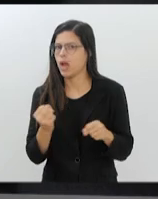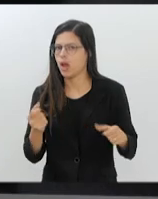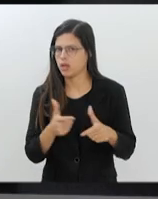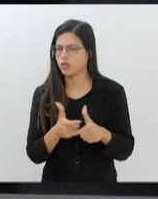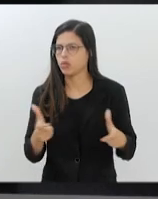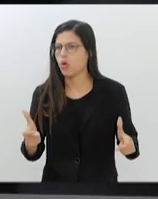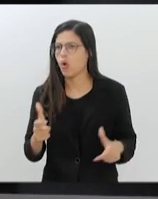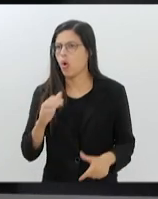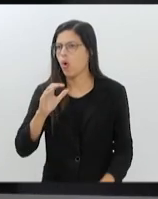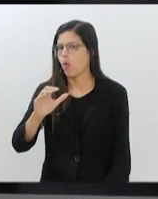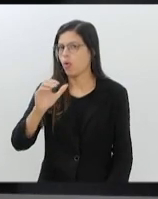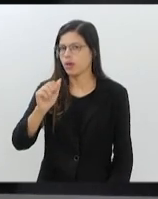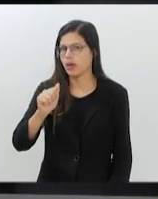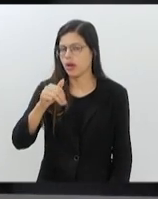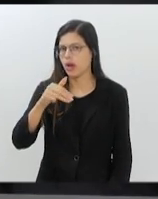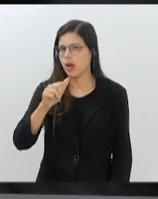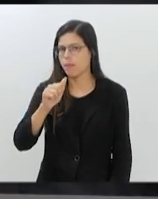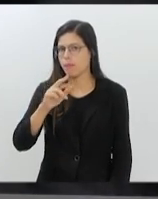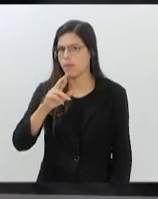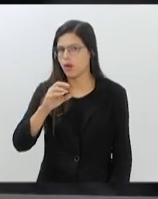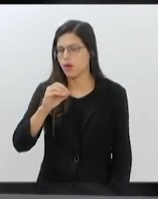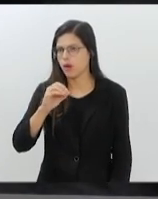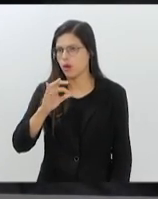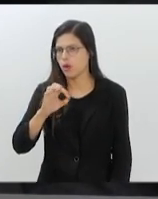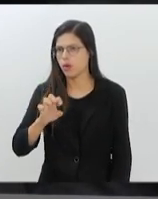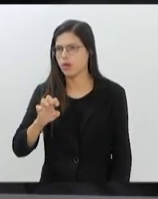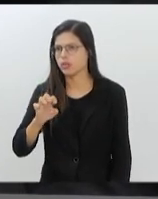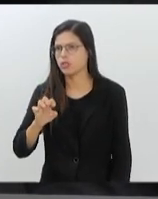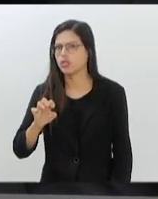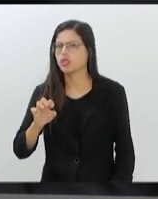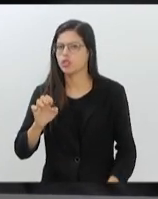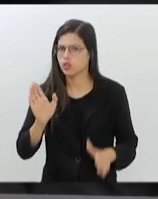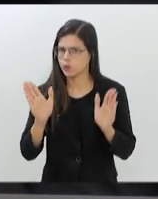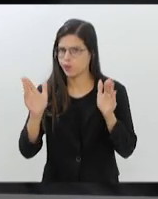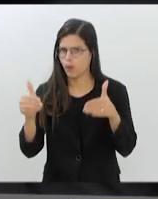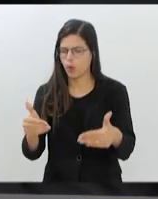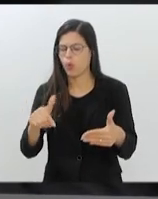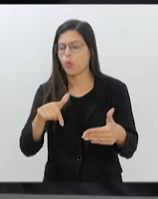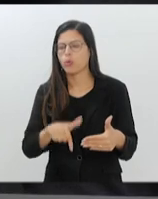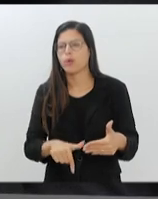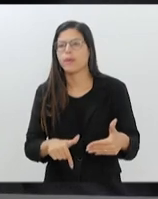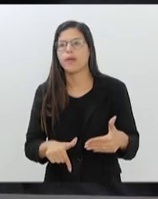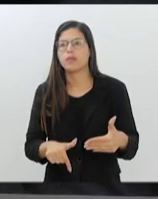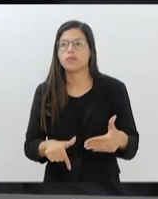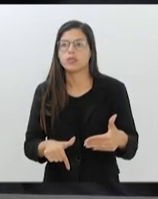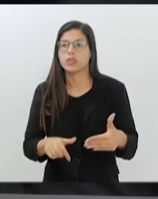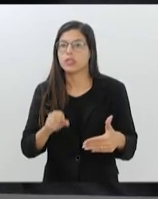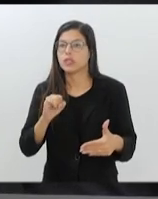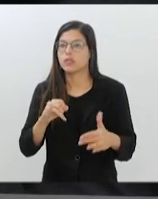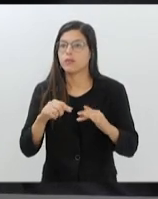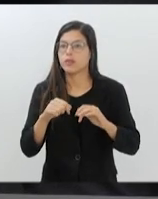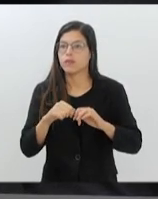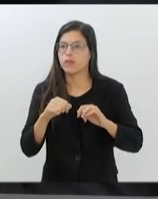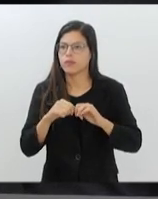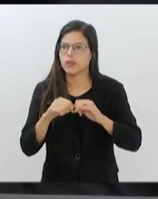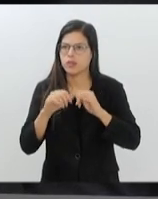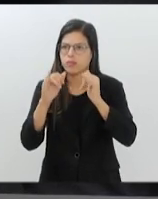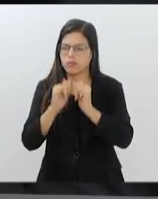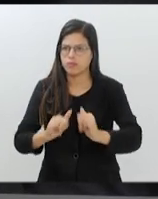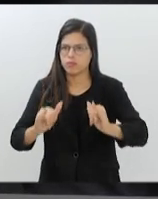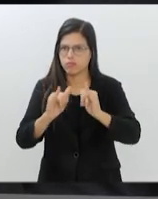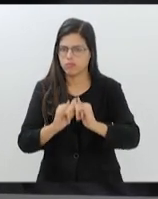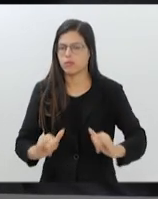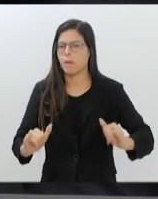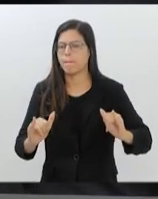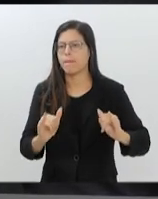camarote especificamente falando especificamente do camarote o camarote se nós tivéssemos feito em campanha publicitária